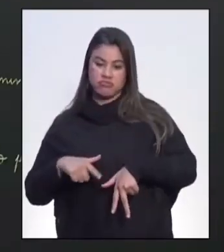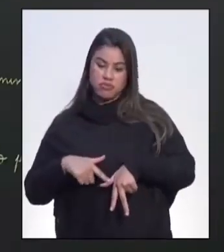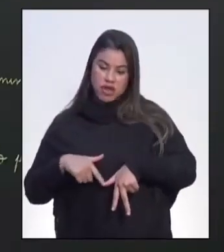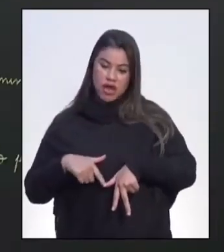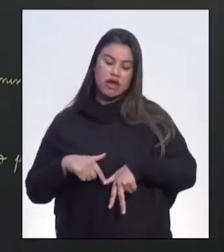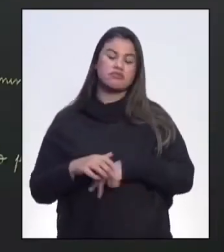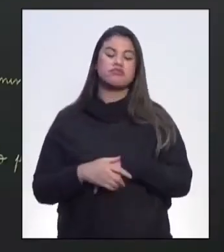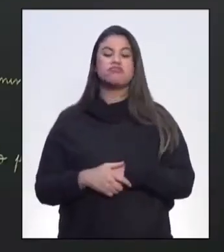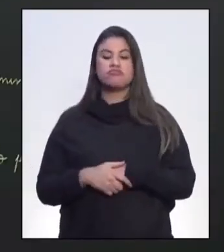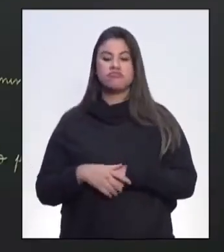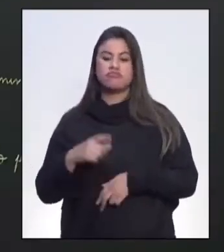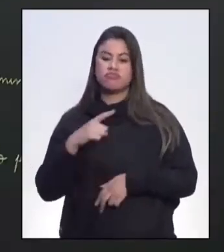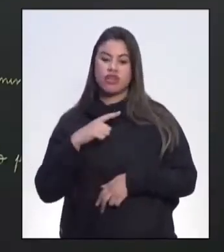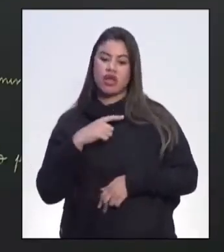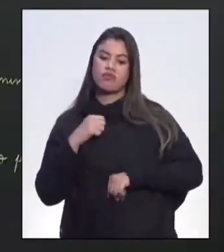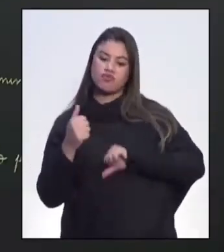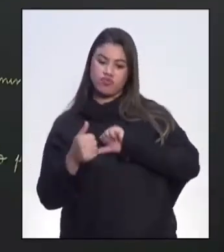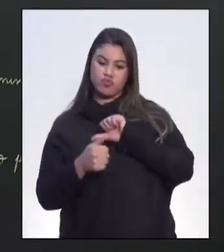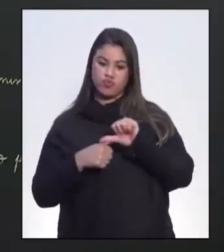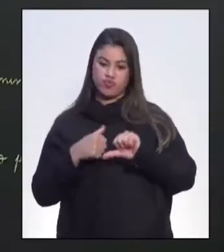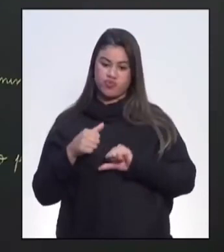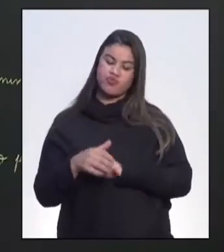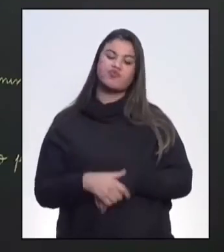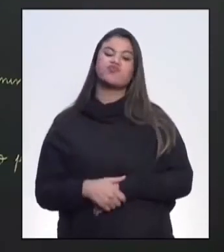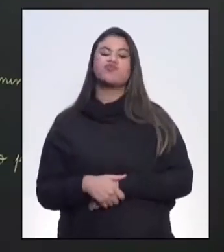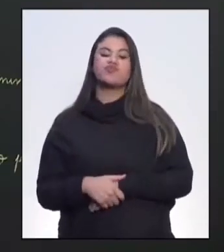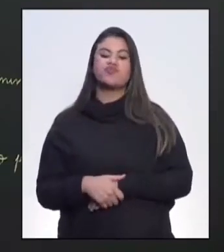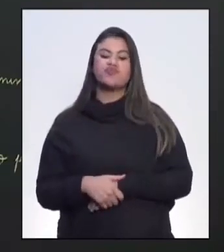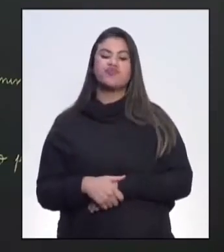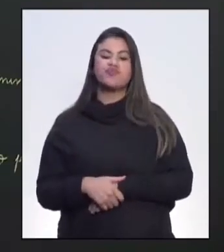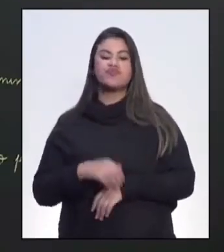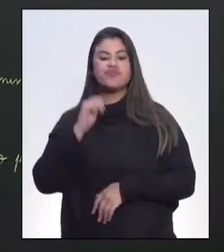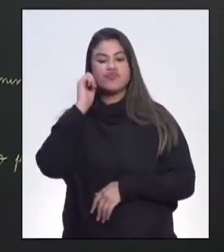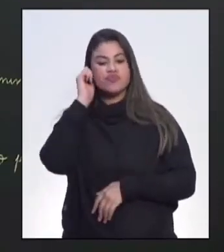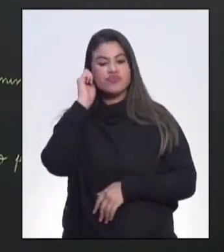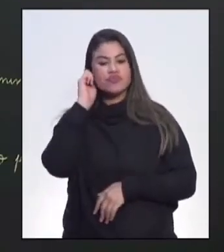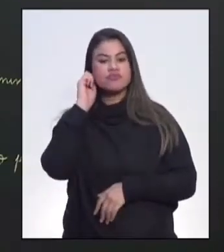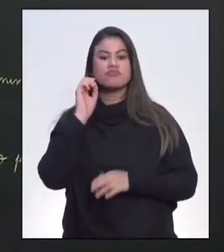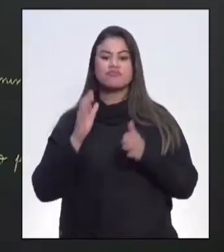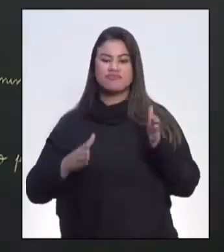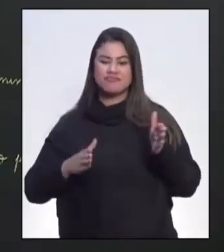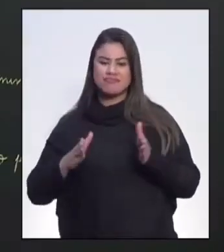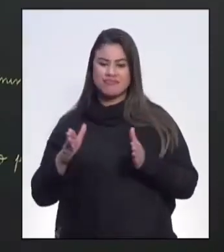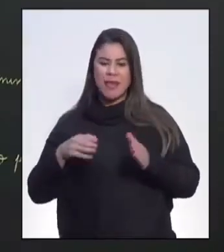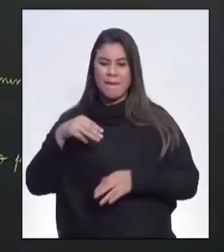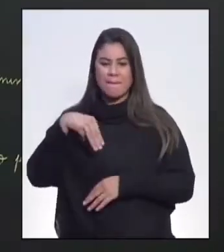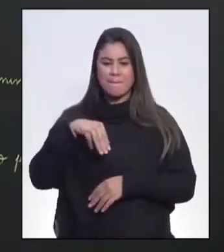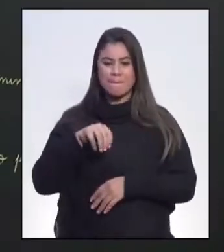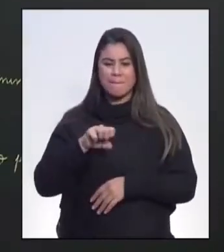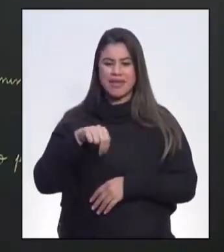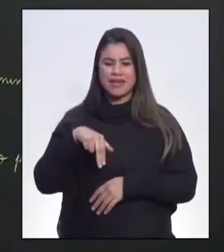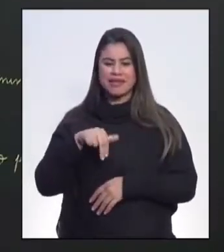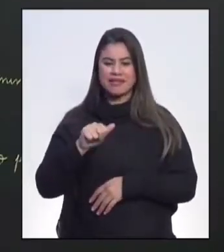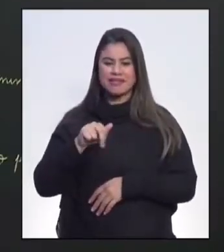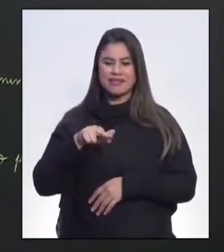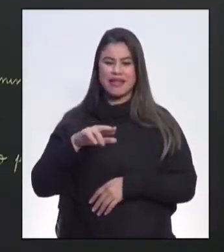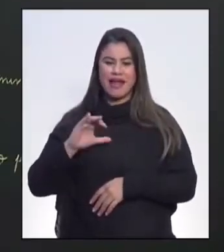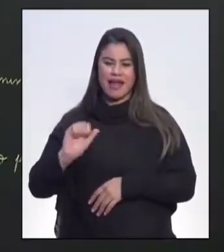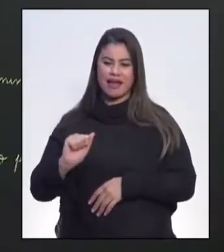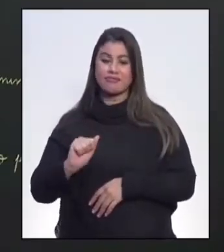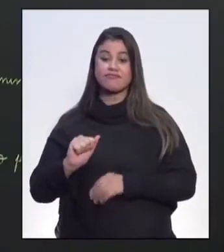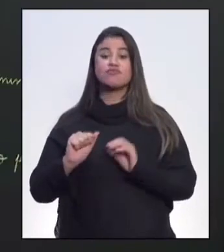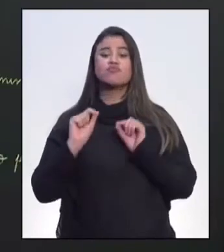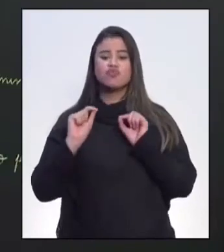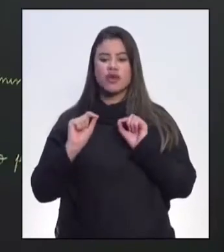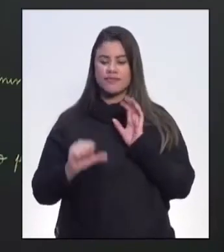alterações visíveis. Além disso, é o período da menarca. A menarca é a chamada primeira menstruação.